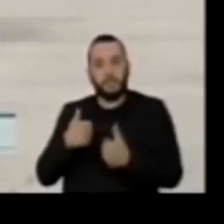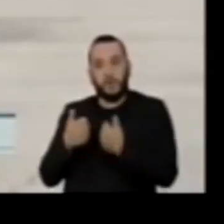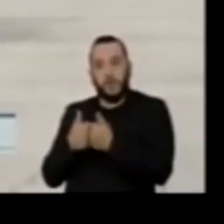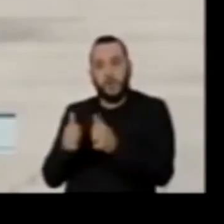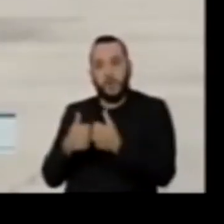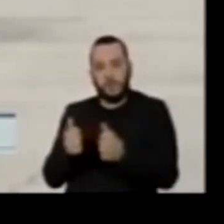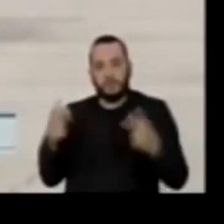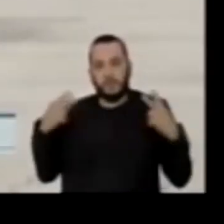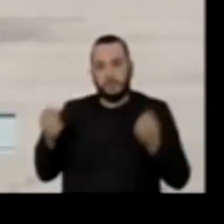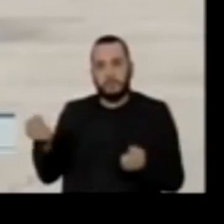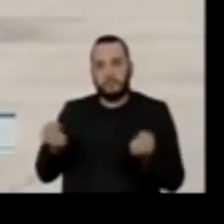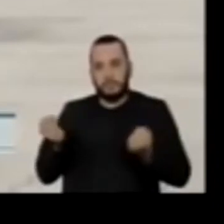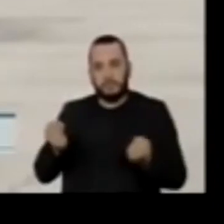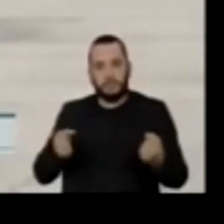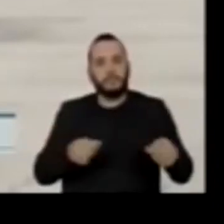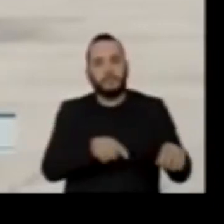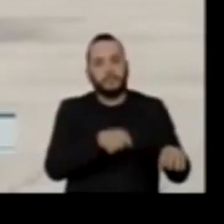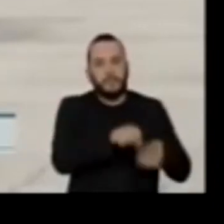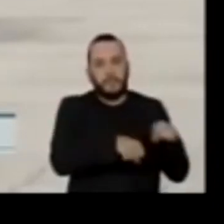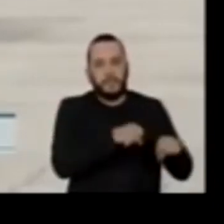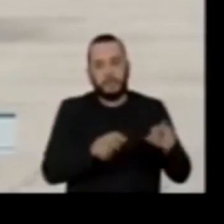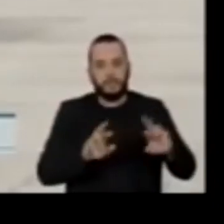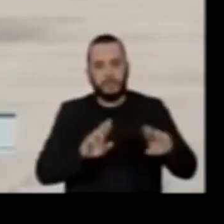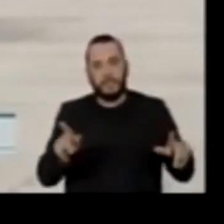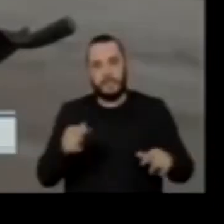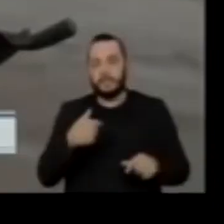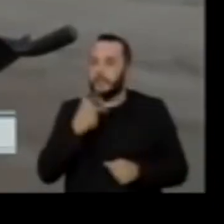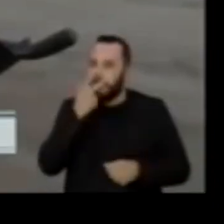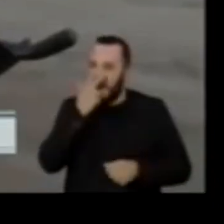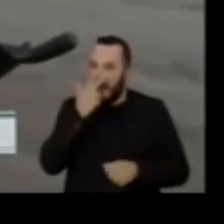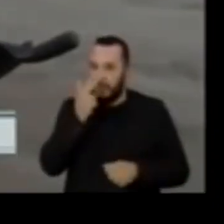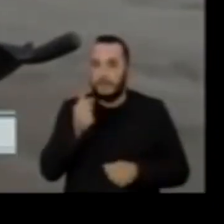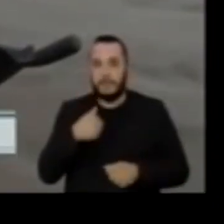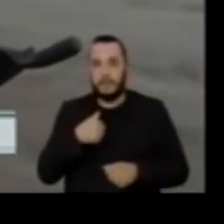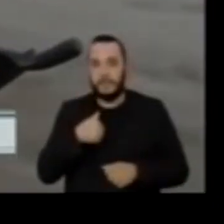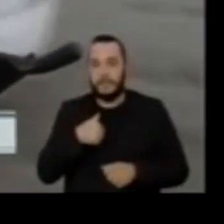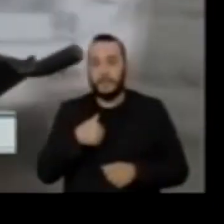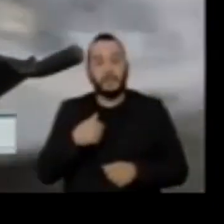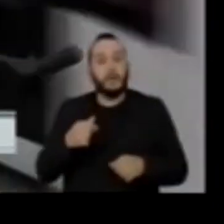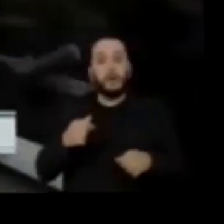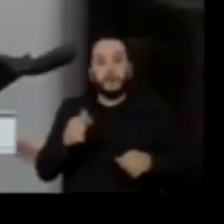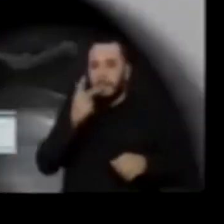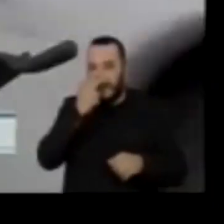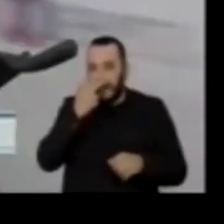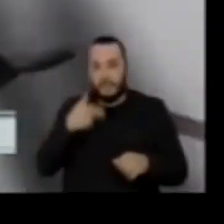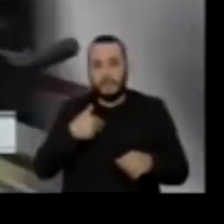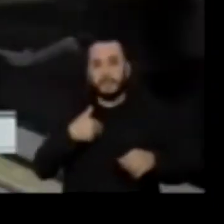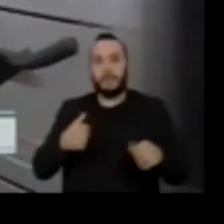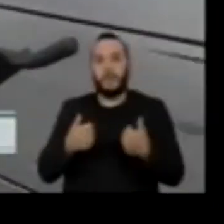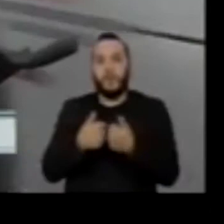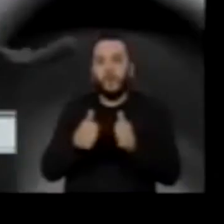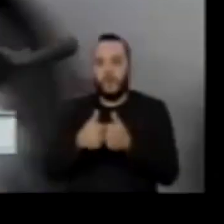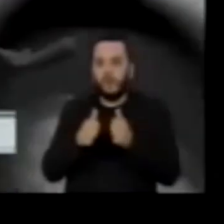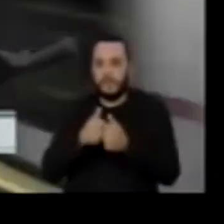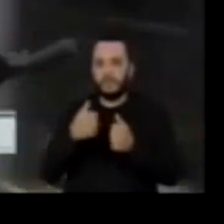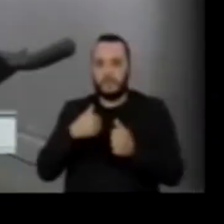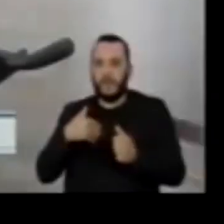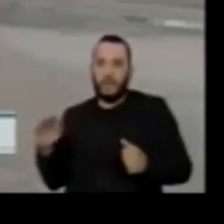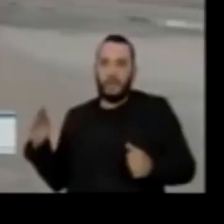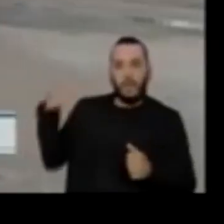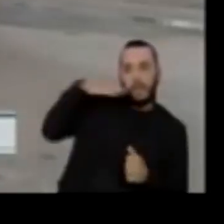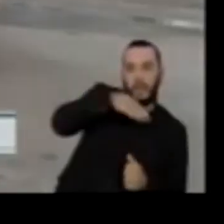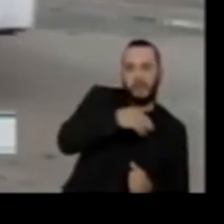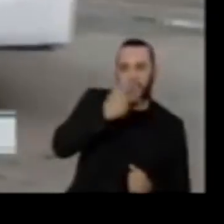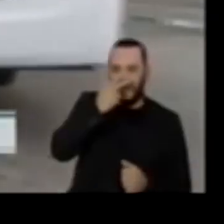você estar aqui na bicicleta, muito diferente. A impressão que dá é que o ônibus vai jogar o ônibus para cima de você. Então é muito perigoso.